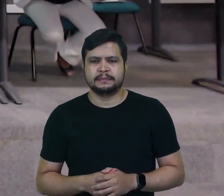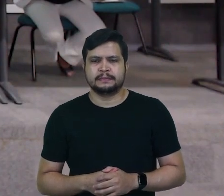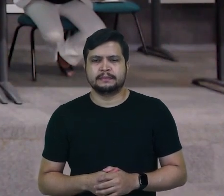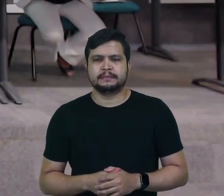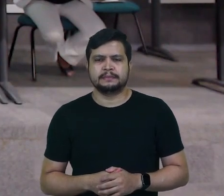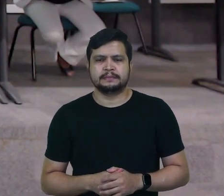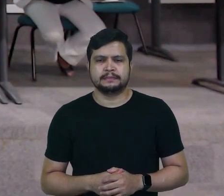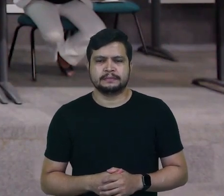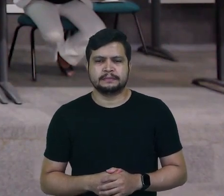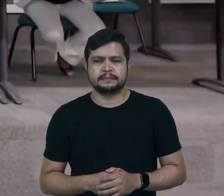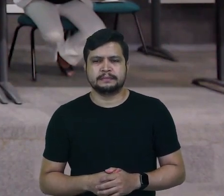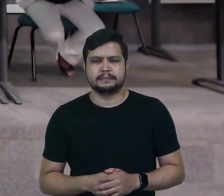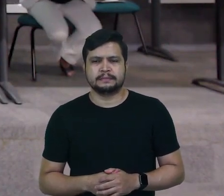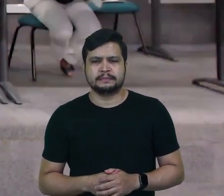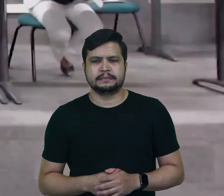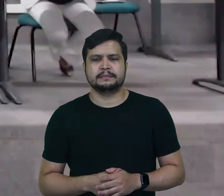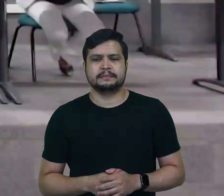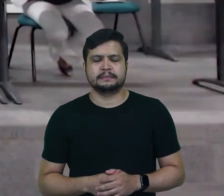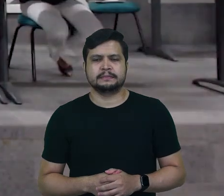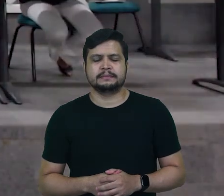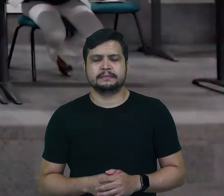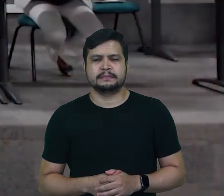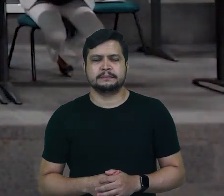também tem medo de ter uma pergunta, viu?